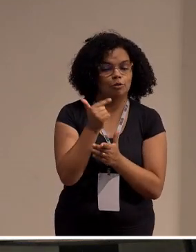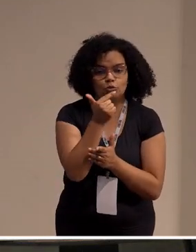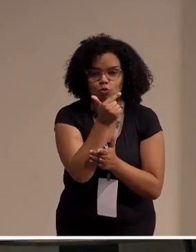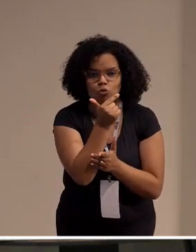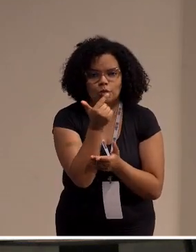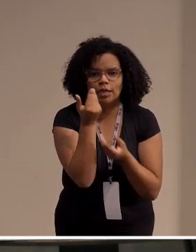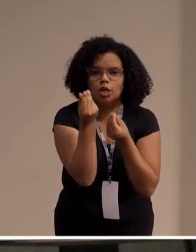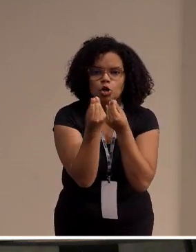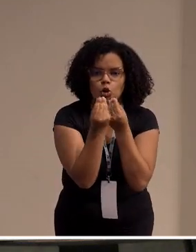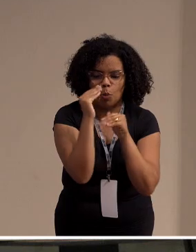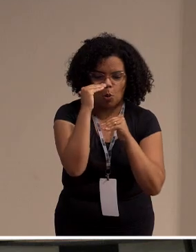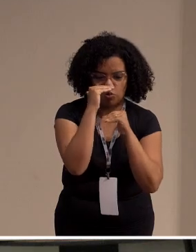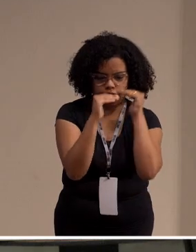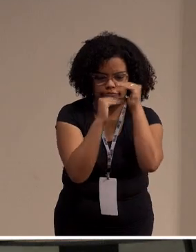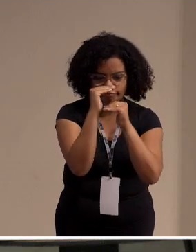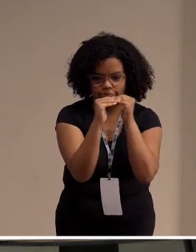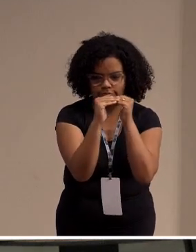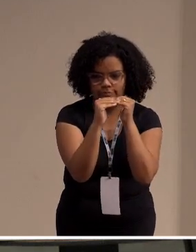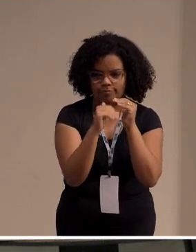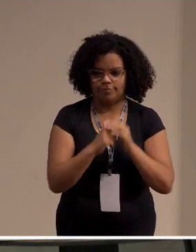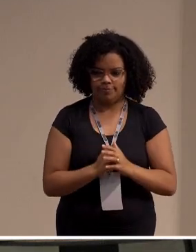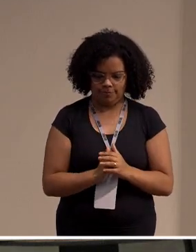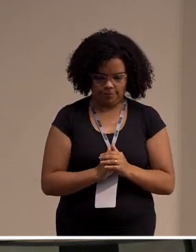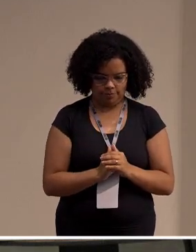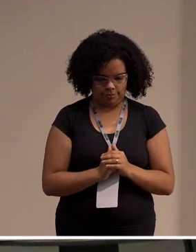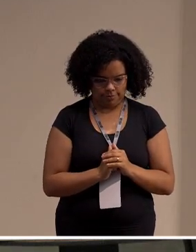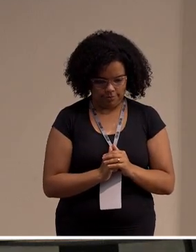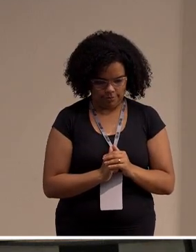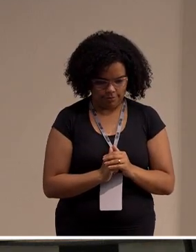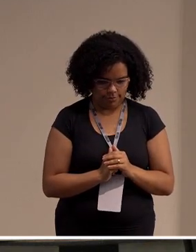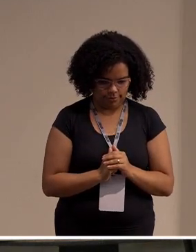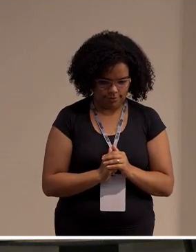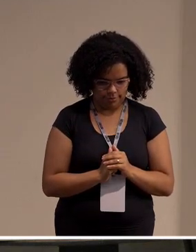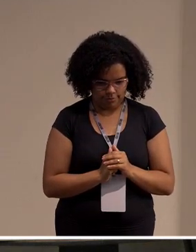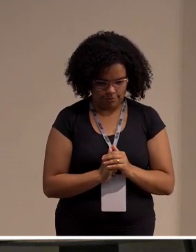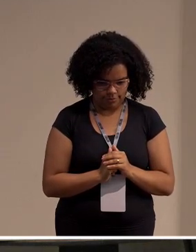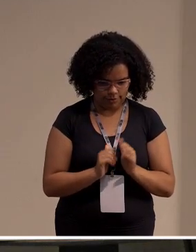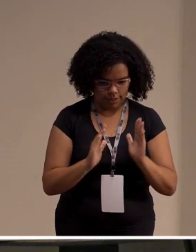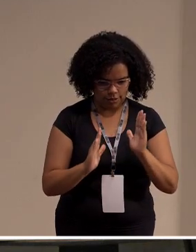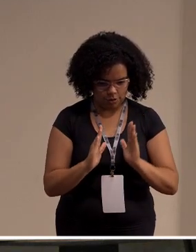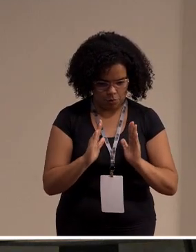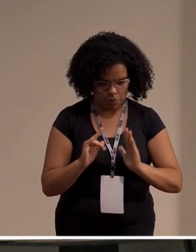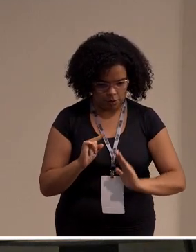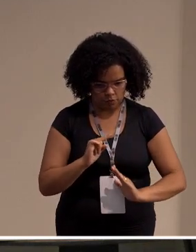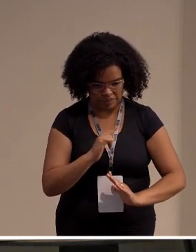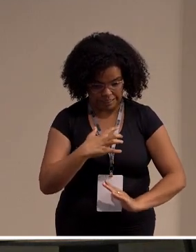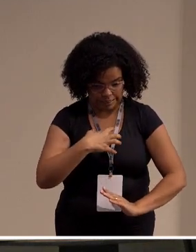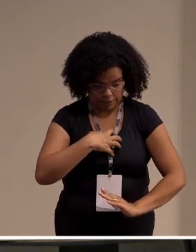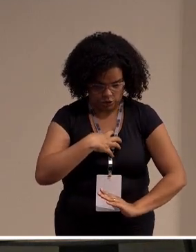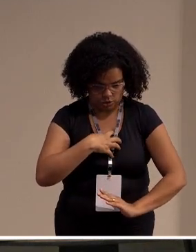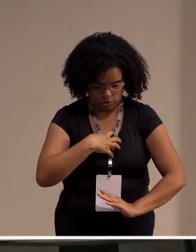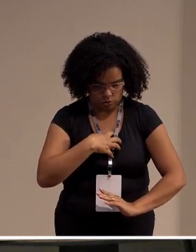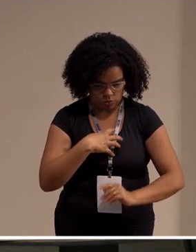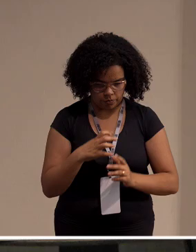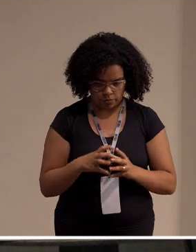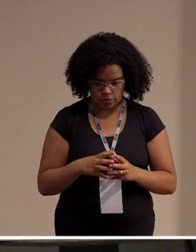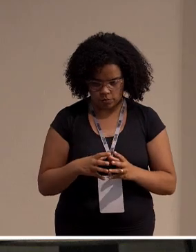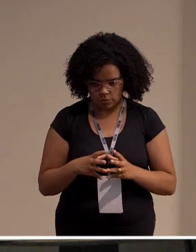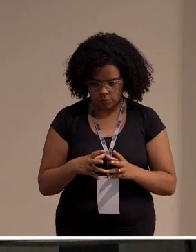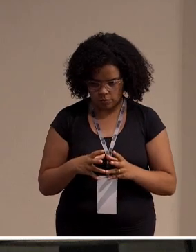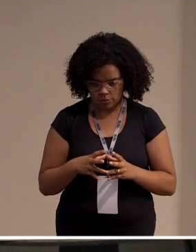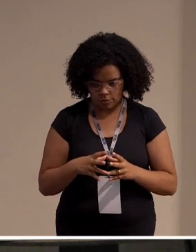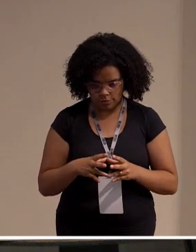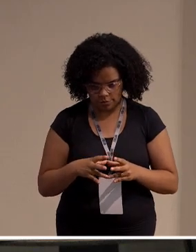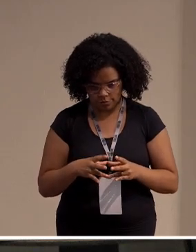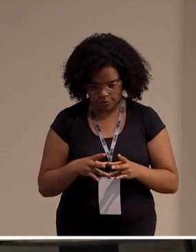como reconstruir isso, né. Quando foi, que momento foi que você sentiu que você queria fazer, que